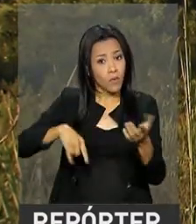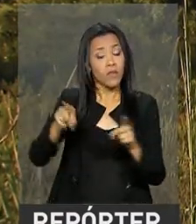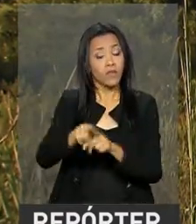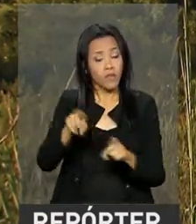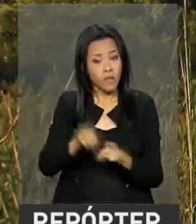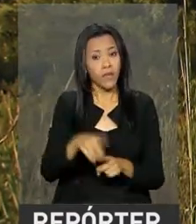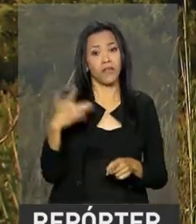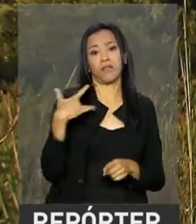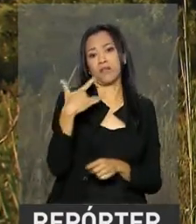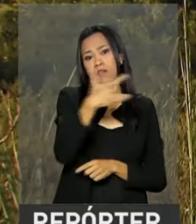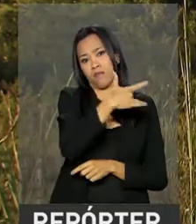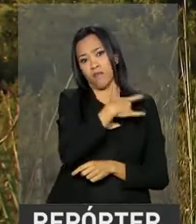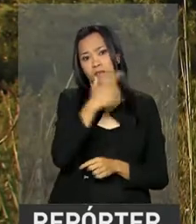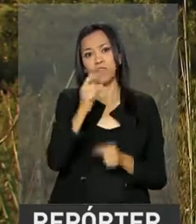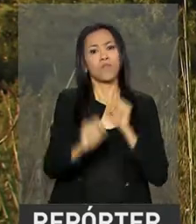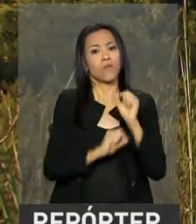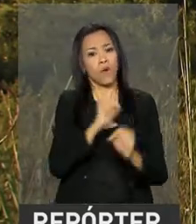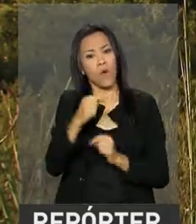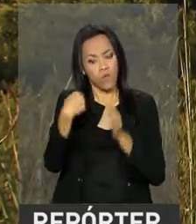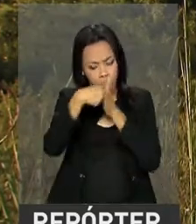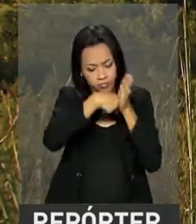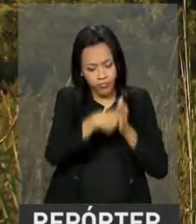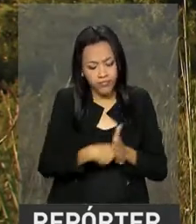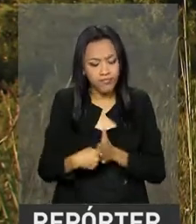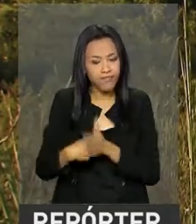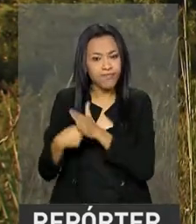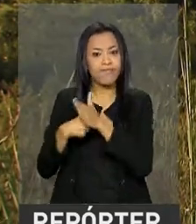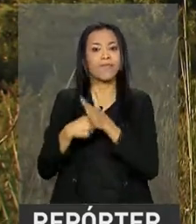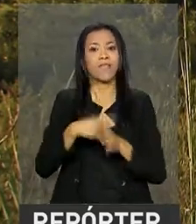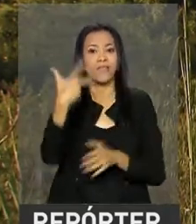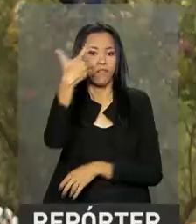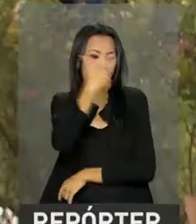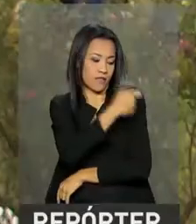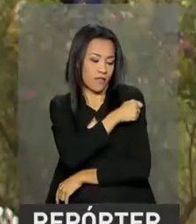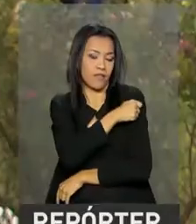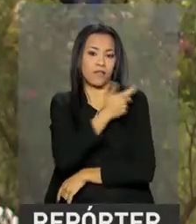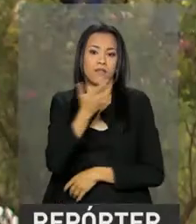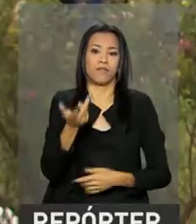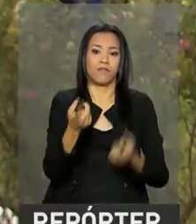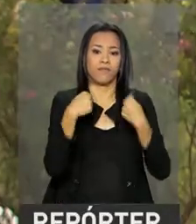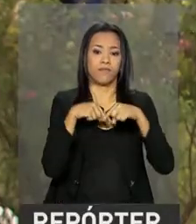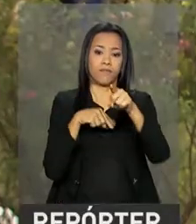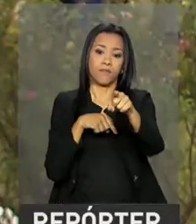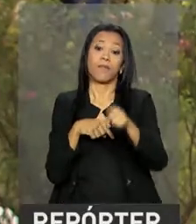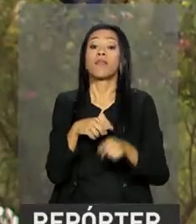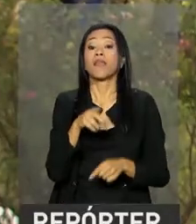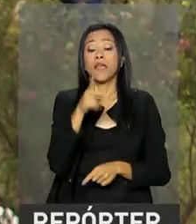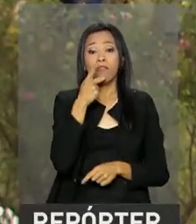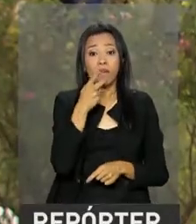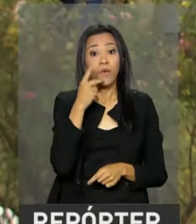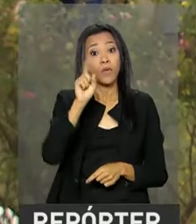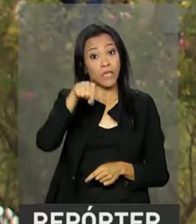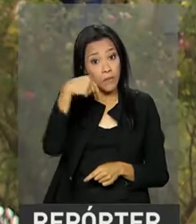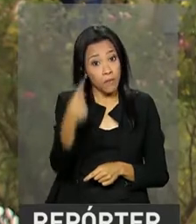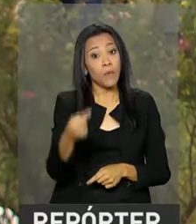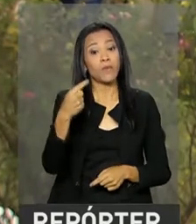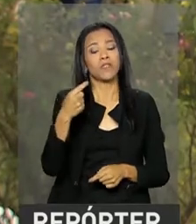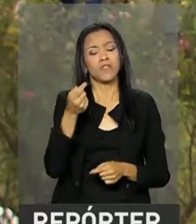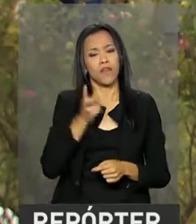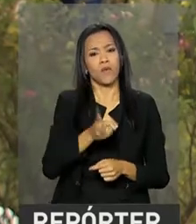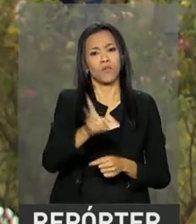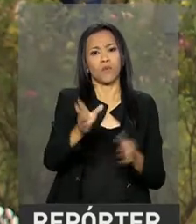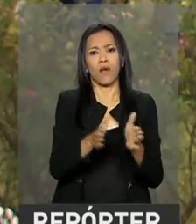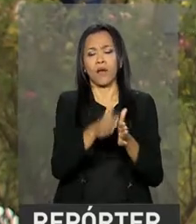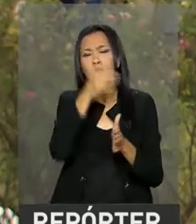de saúde com a realização de testes rápidos e de vacinação. Daqui para frente a gente amplia a ação do Identidade Cidadã